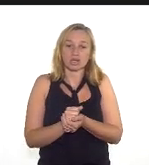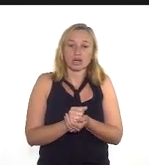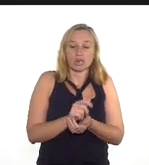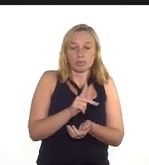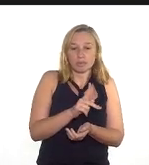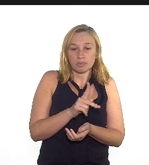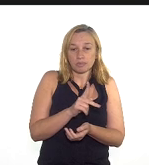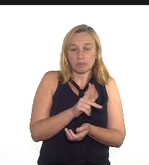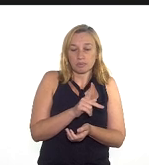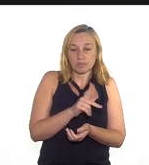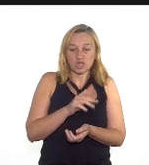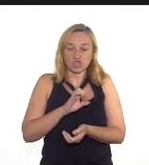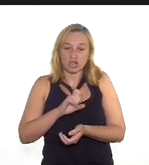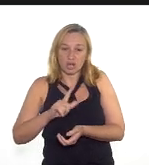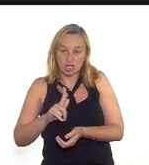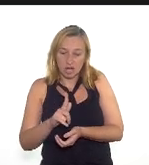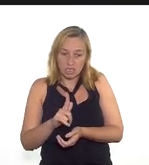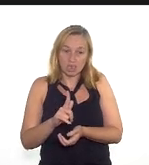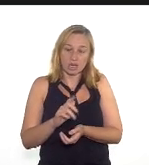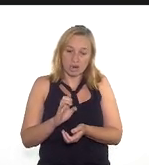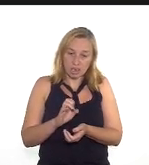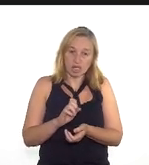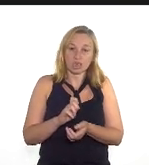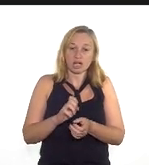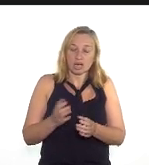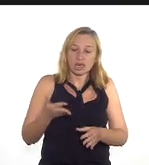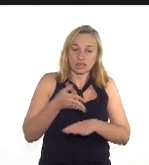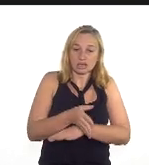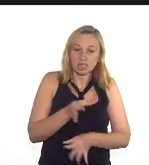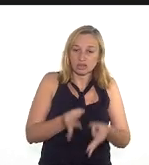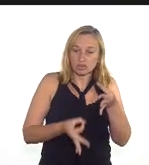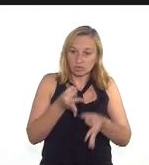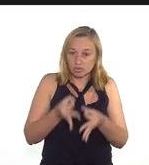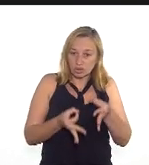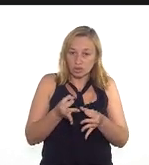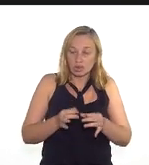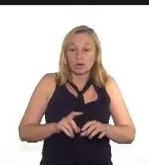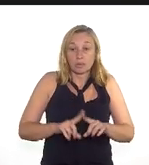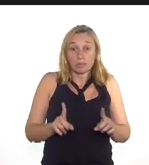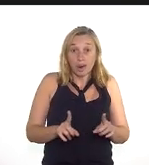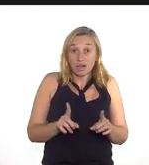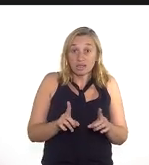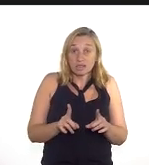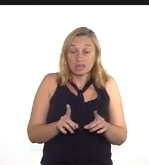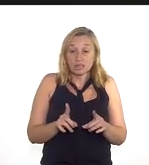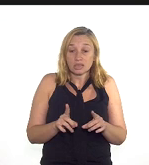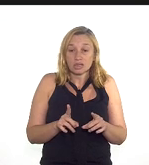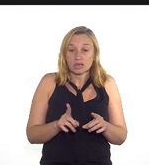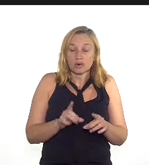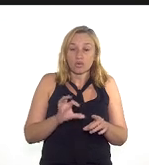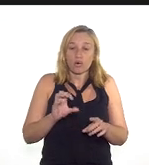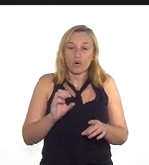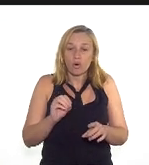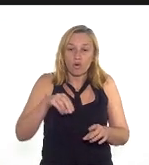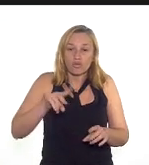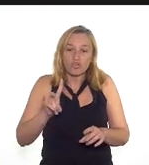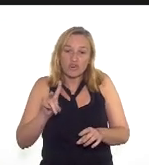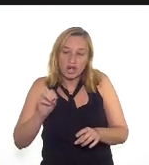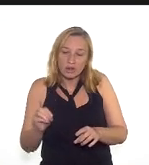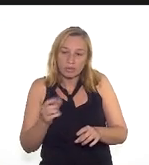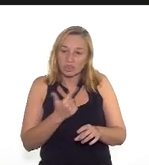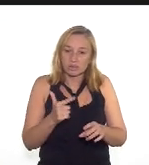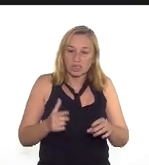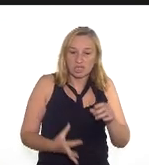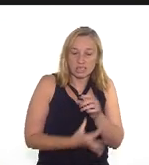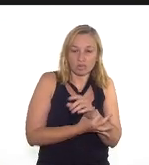a PGE entrar com um instrumento jurídico, né, adequado no judiciário, mas isso teria que estar previsto no convênio para não ter uma